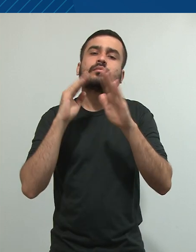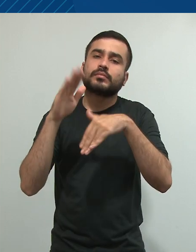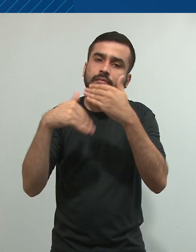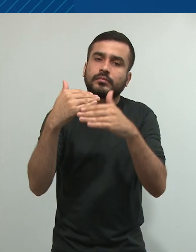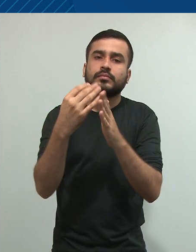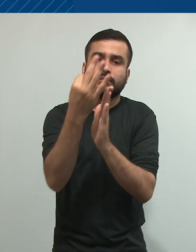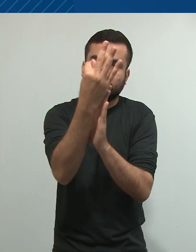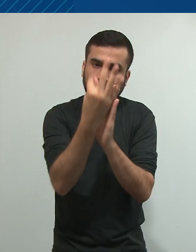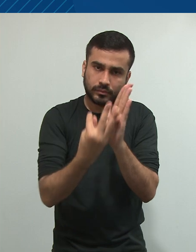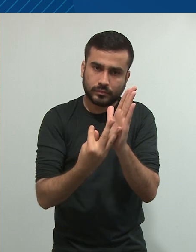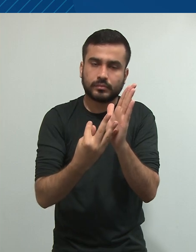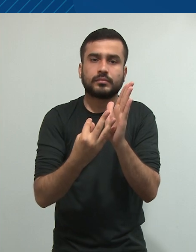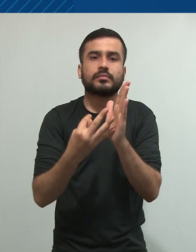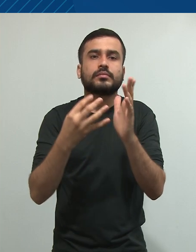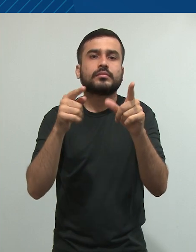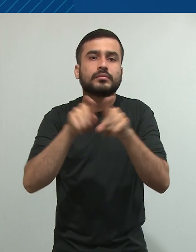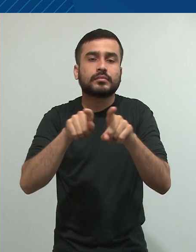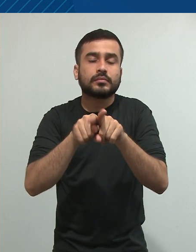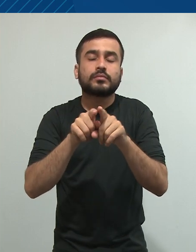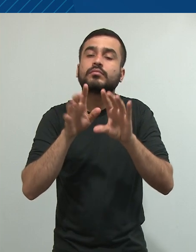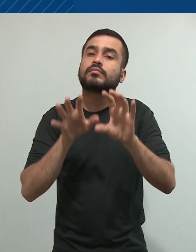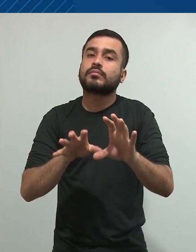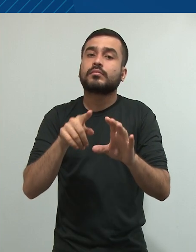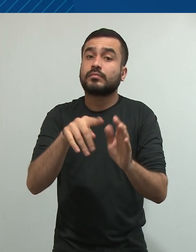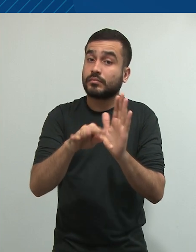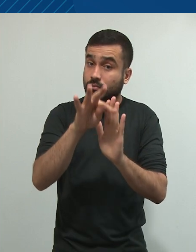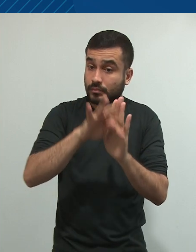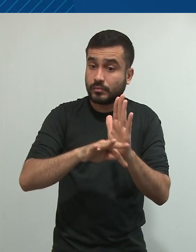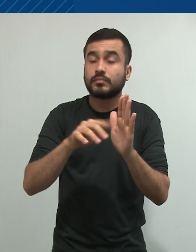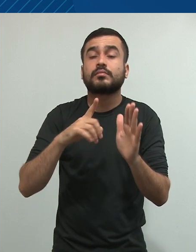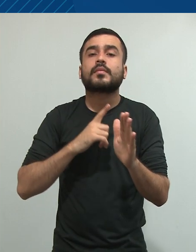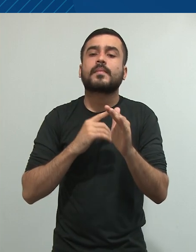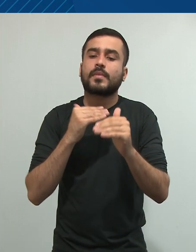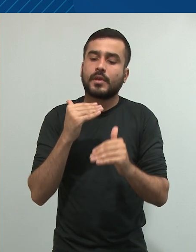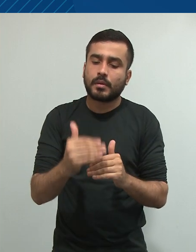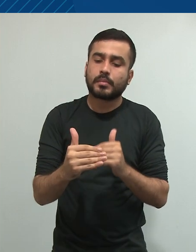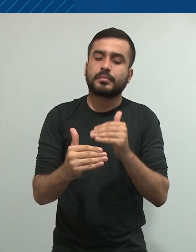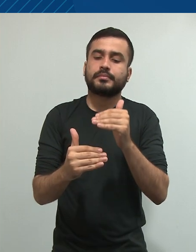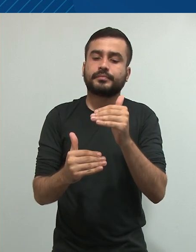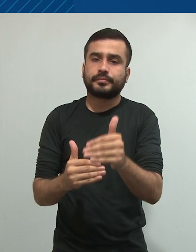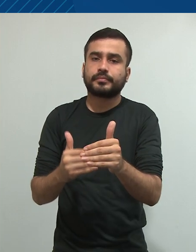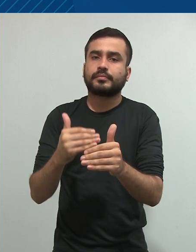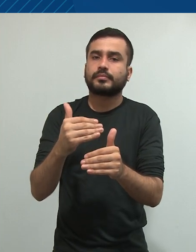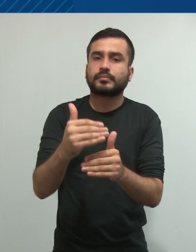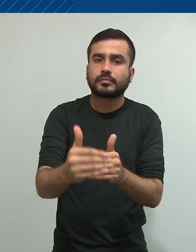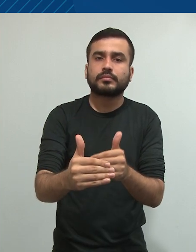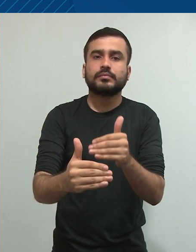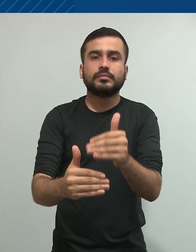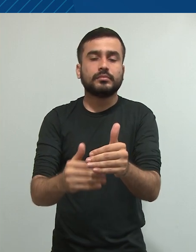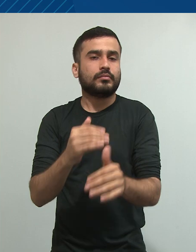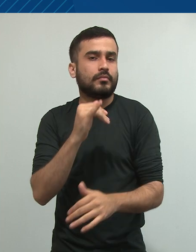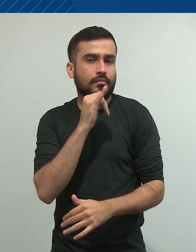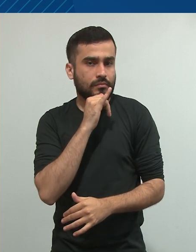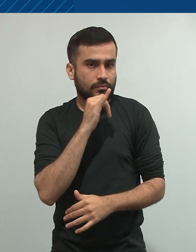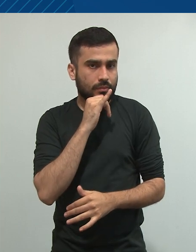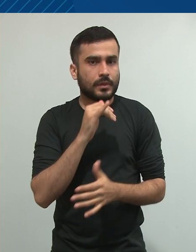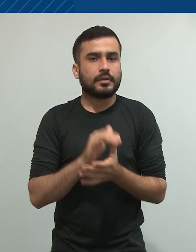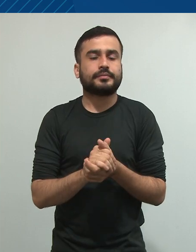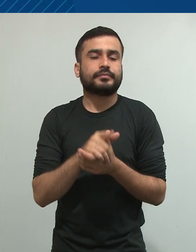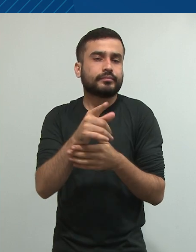desse texto de forma que esse texto ele tenha uma progressão, assim, né? Então, assim, você